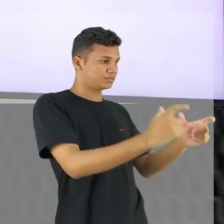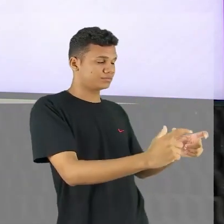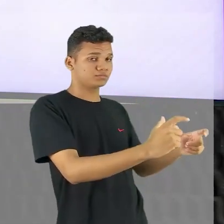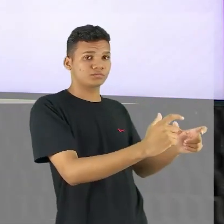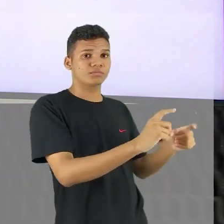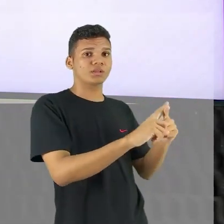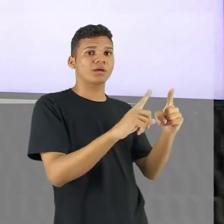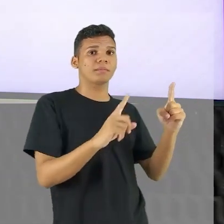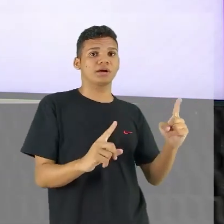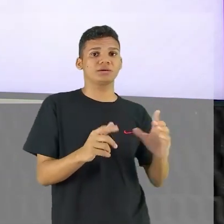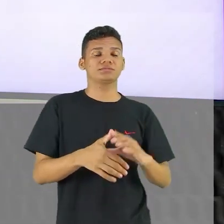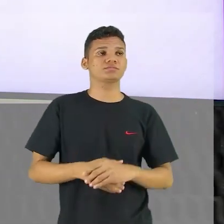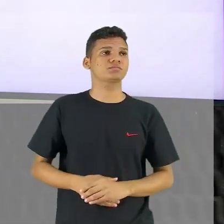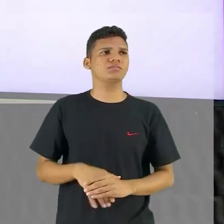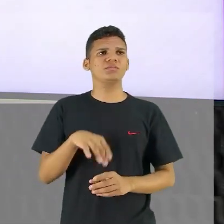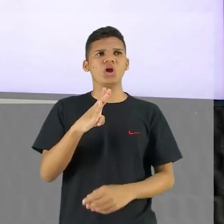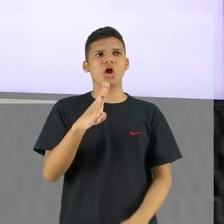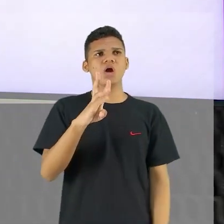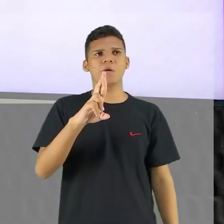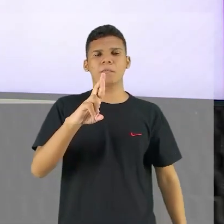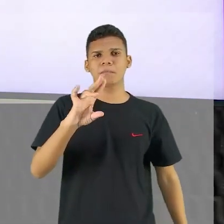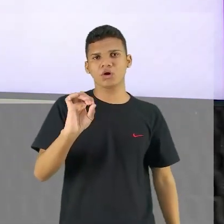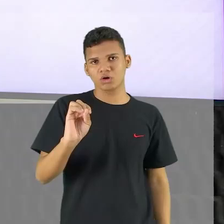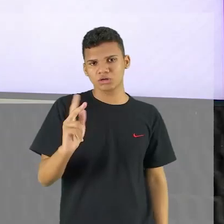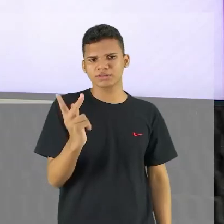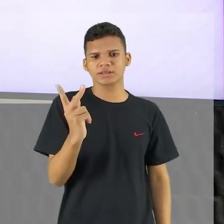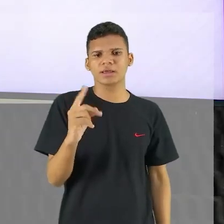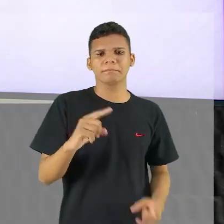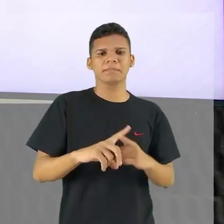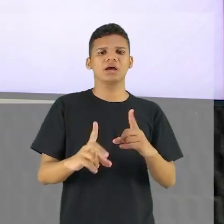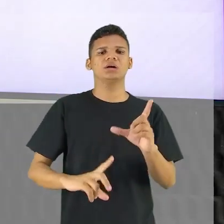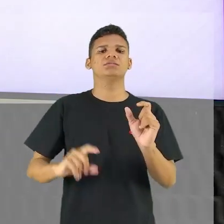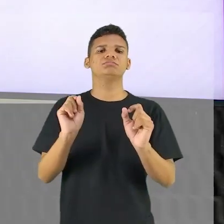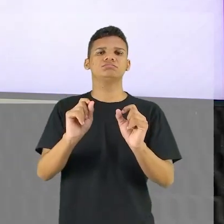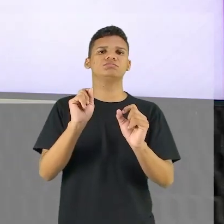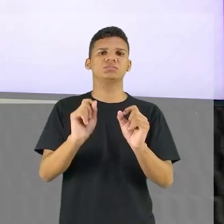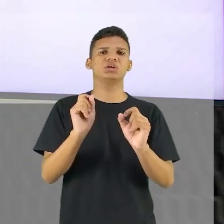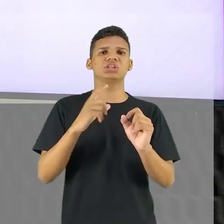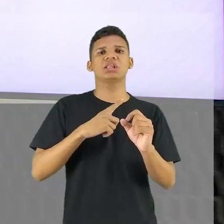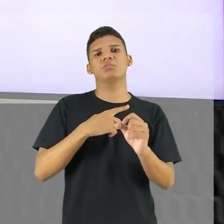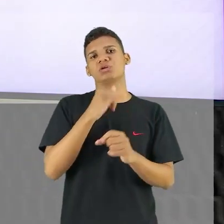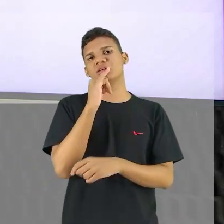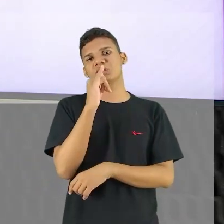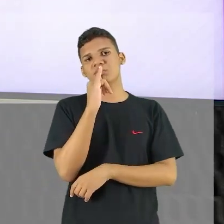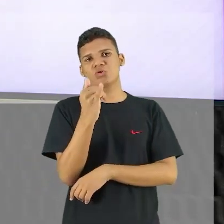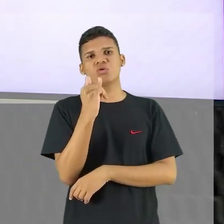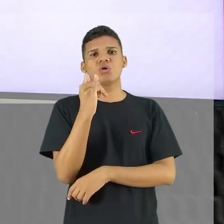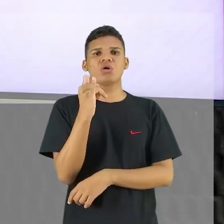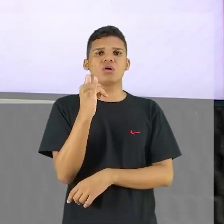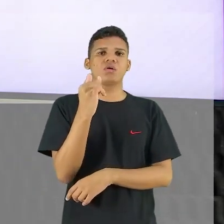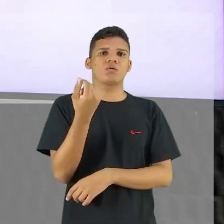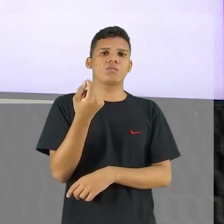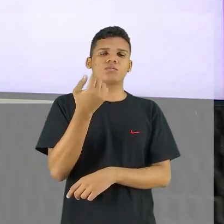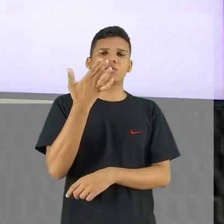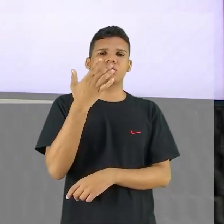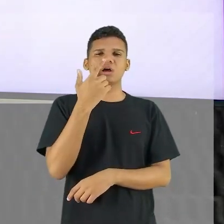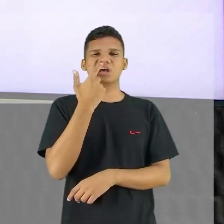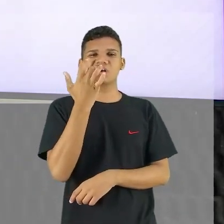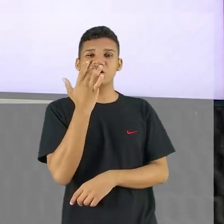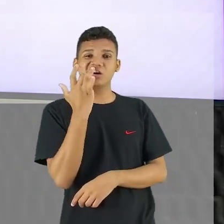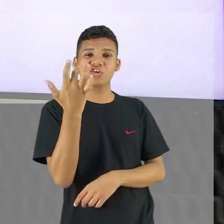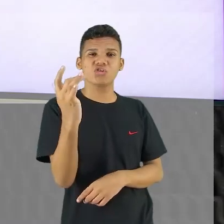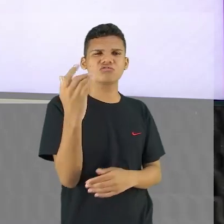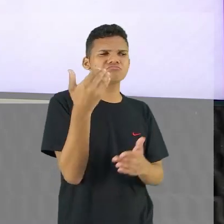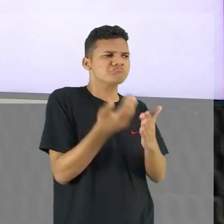than lost gold. Broader quer dizer mais amplo do que o ouro perdido, algo que nunca foi tocado, algo